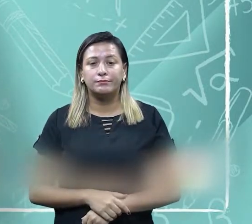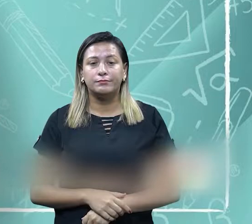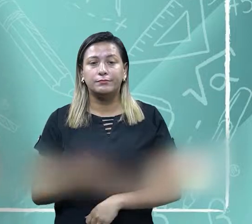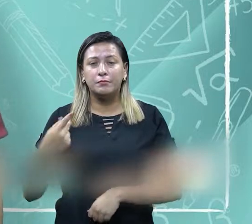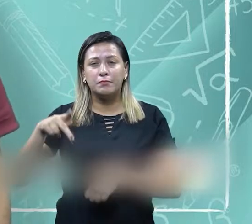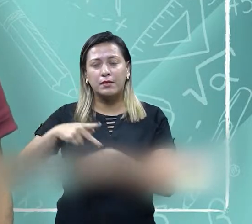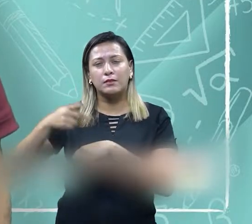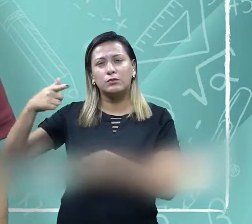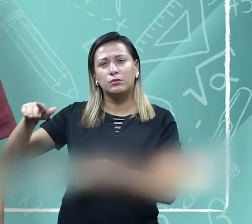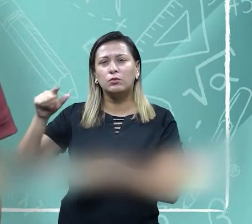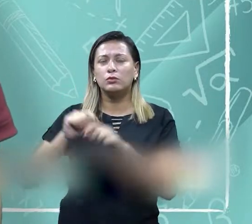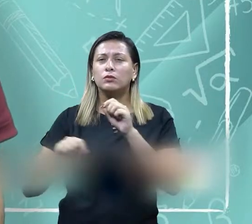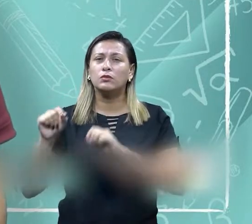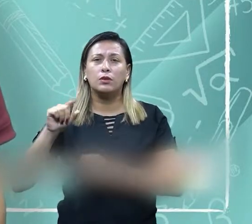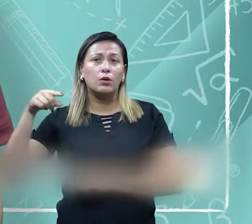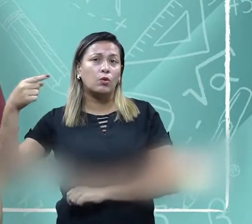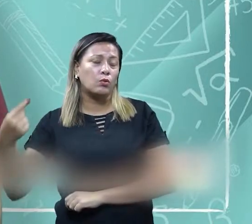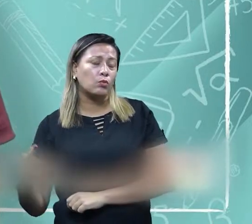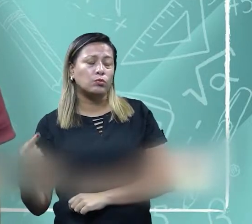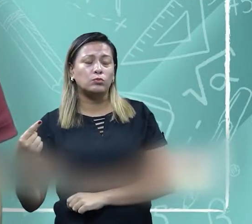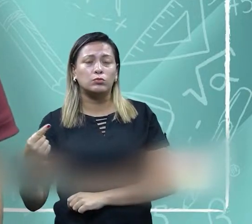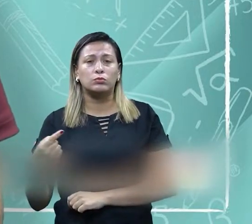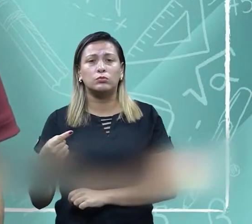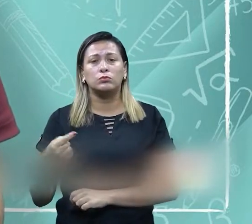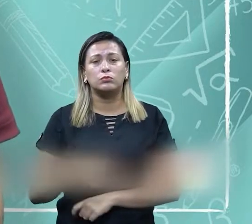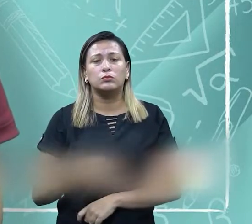países são outros mercados que precisam